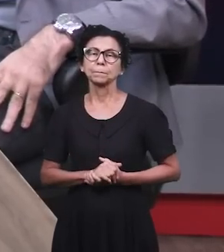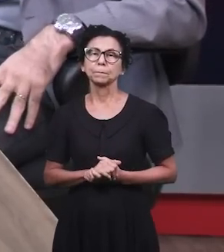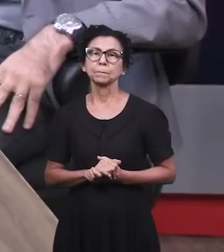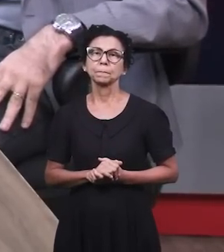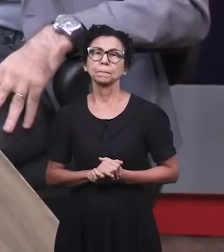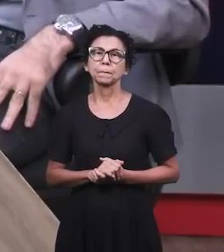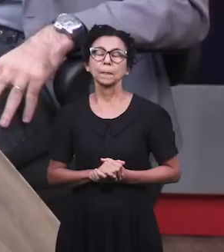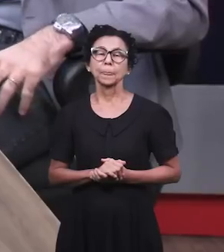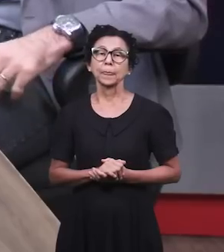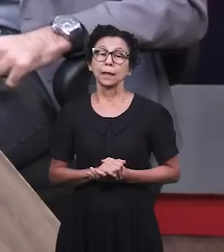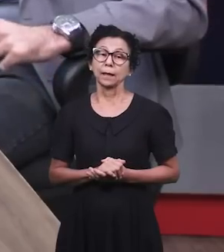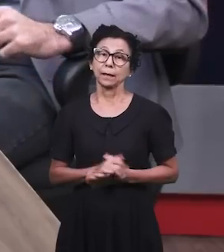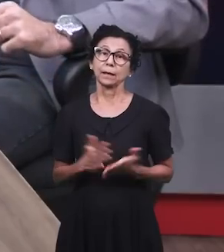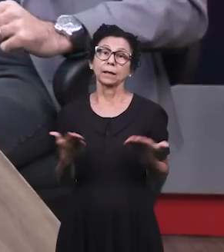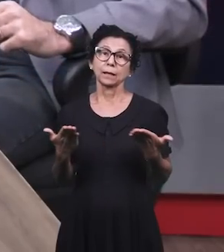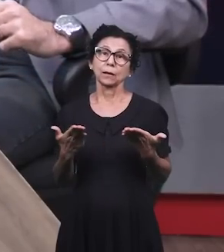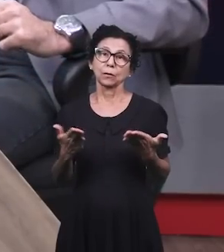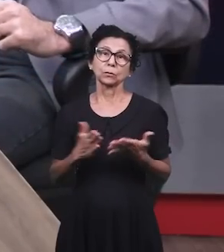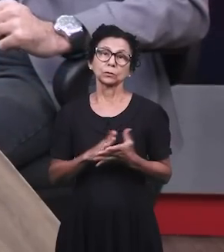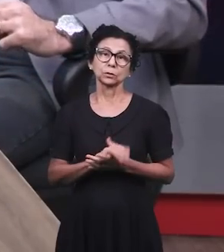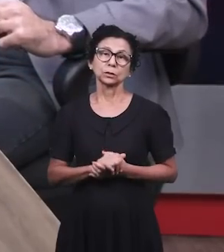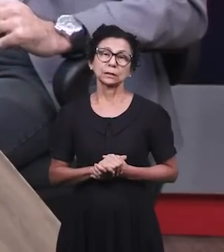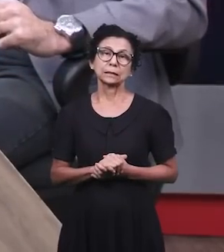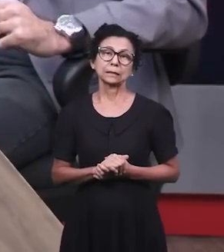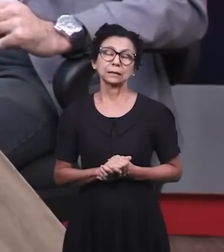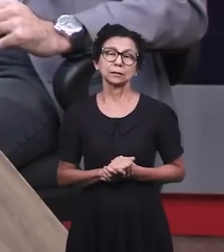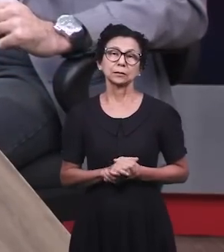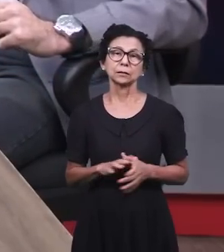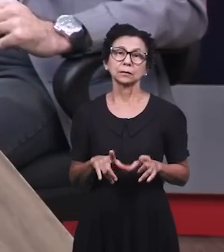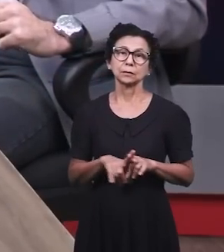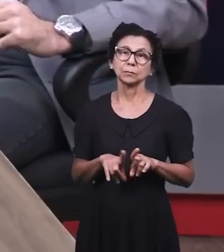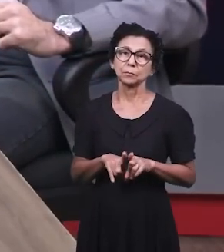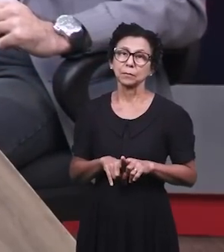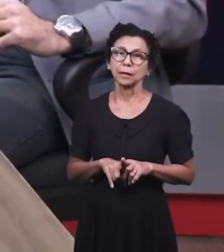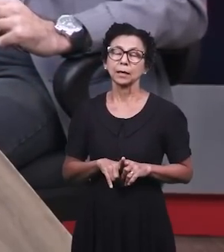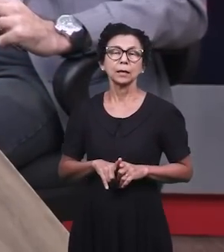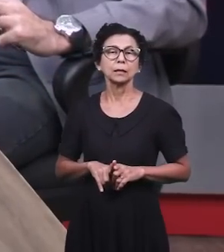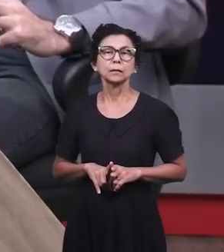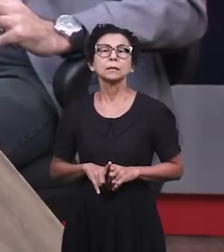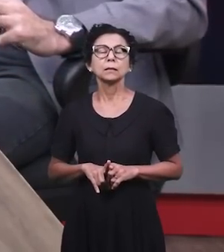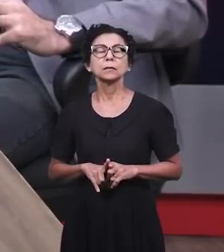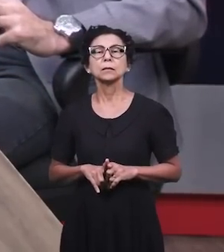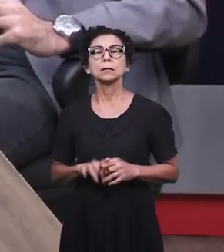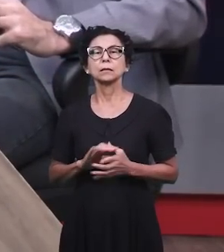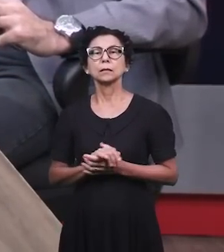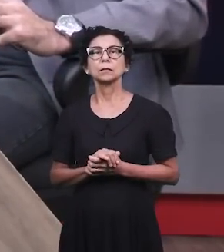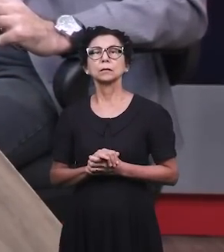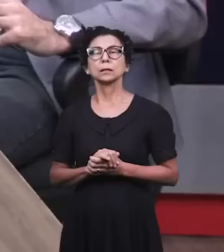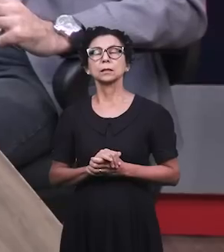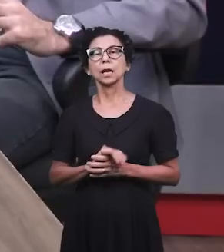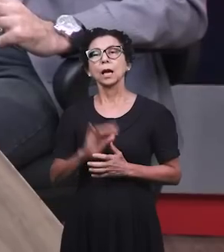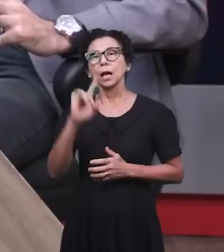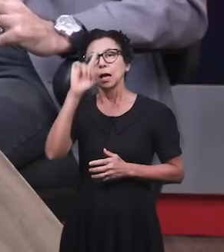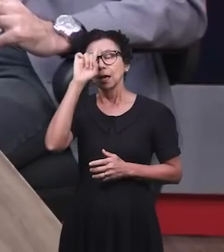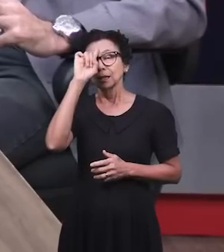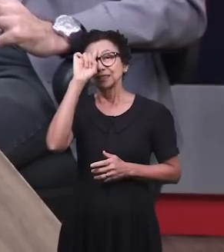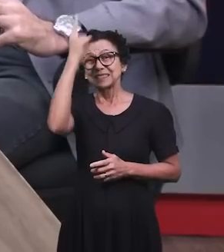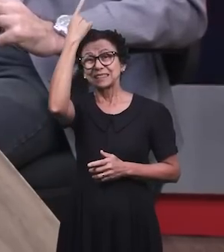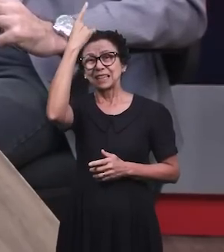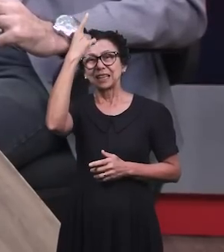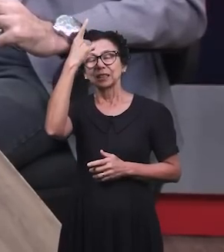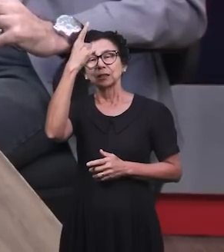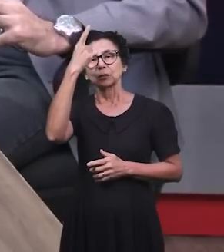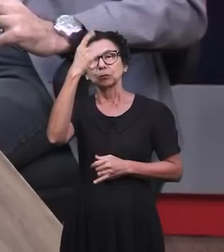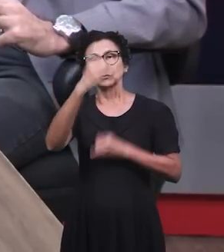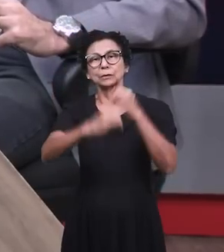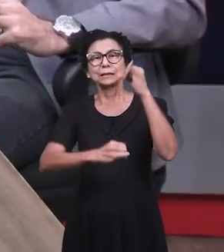é um grande advento, né, que aconteceu foi o surgimento da internet. E depois vieram as redes sociais.